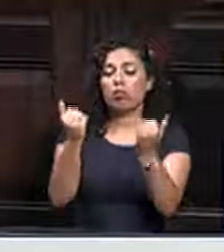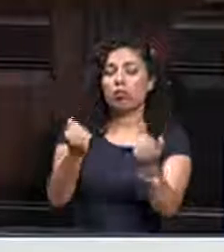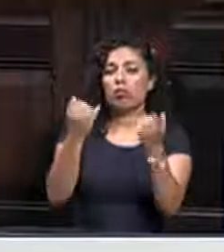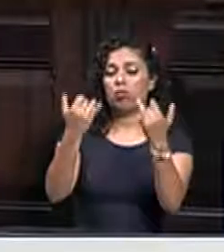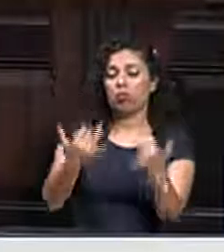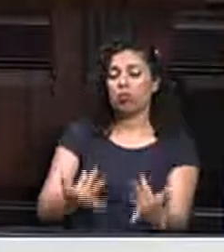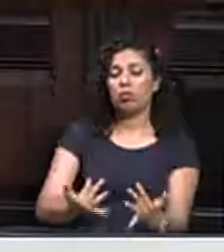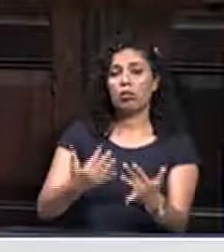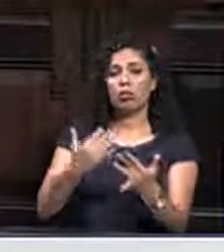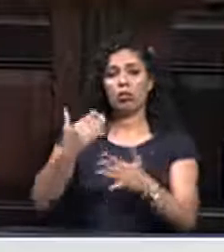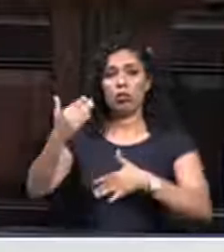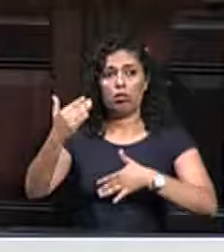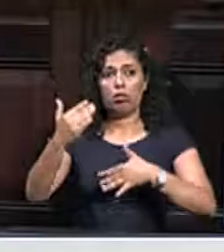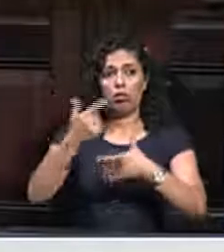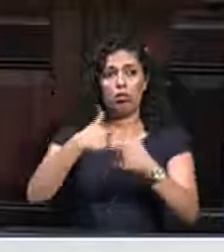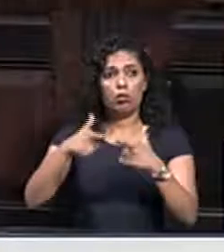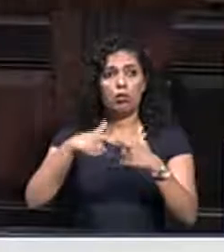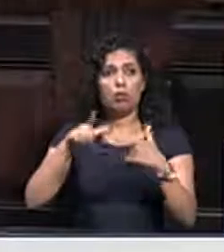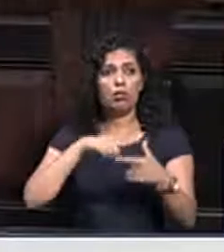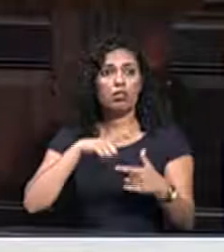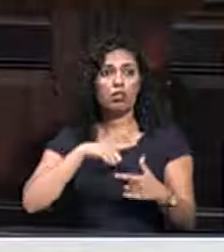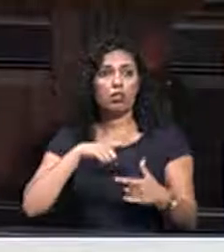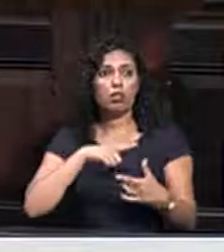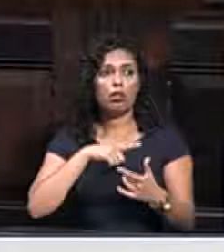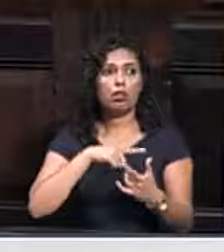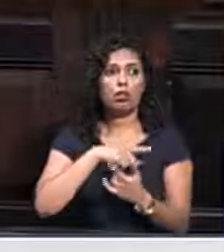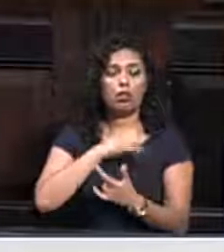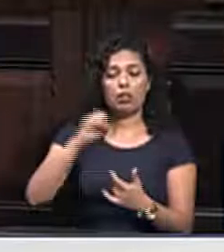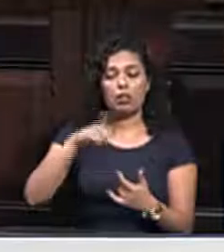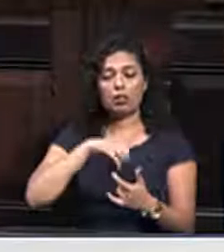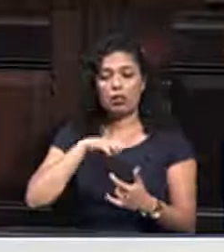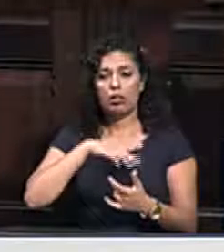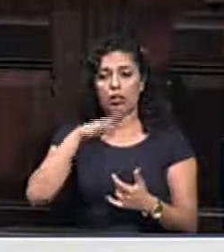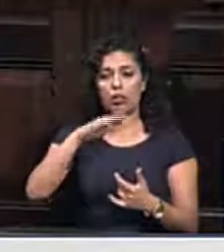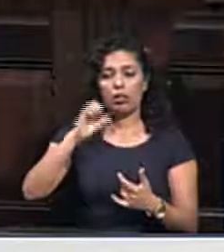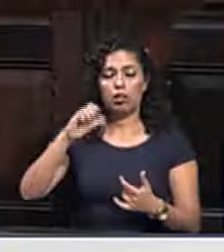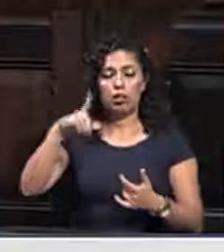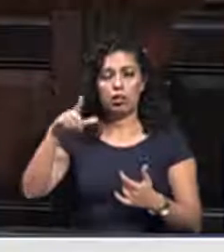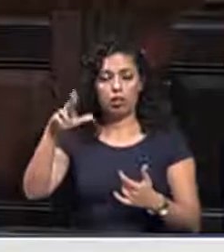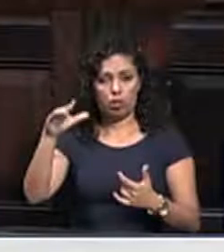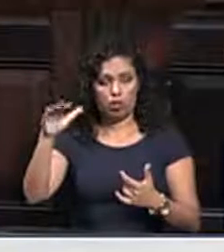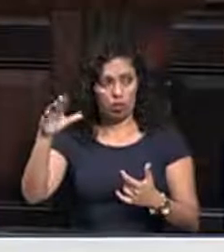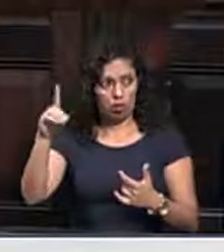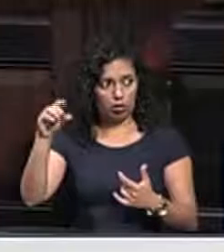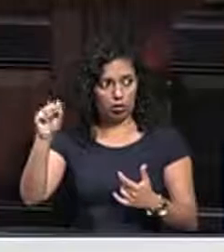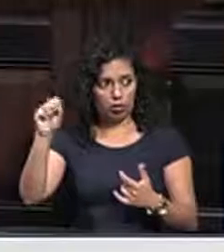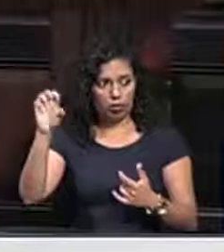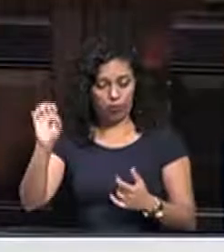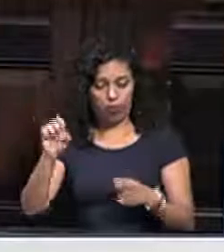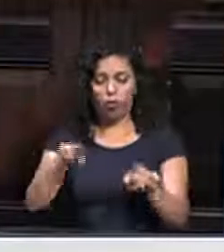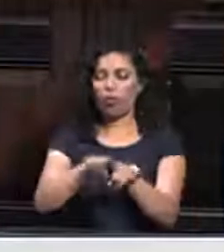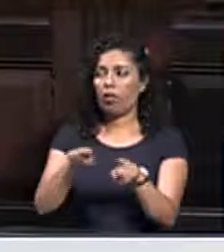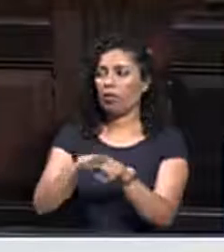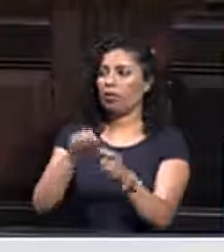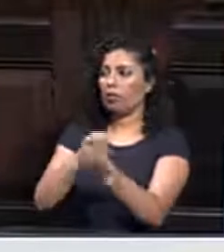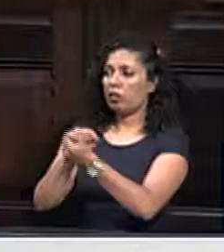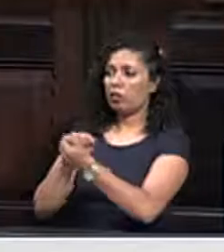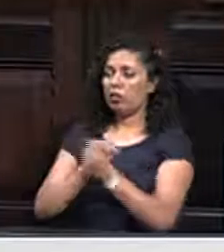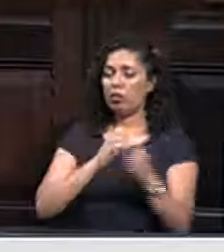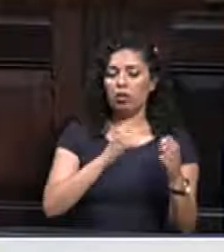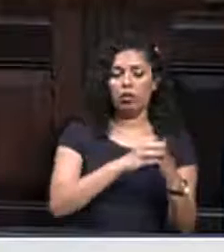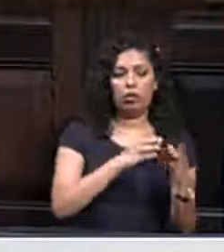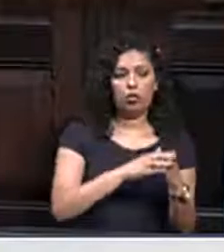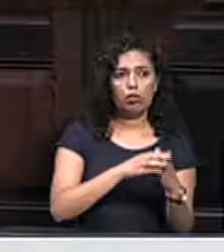de celulose e seus contratos de fomento junto a proprietários de Minas Gerais e do Espírito